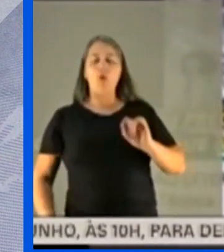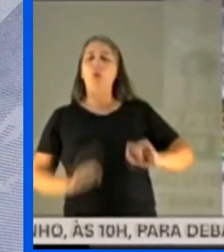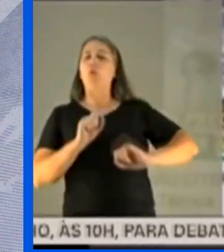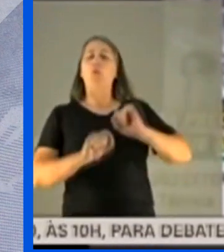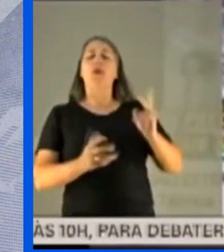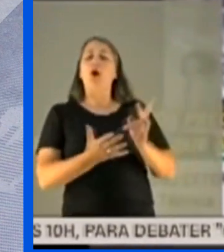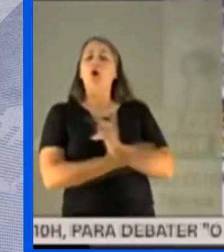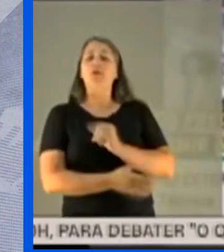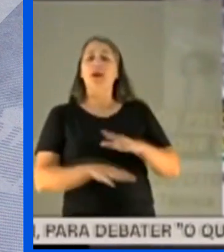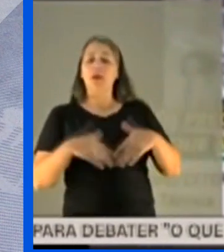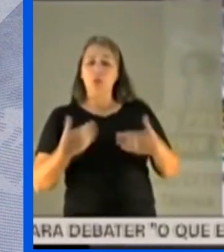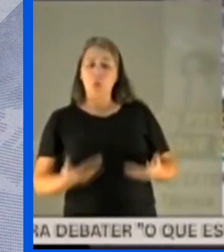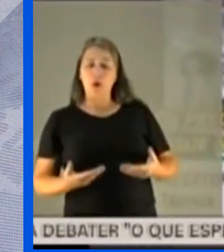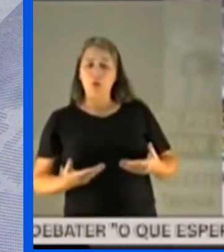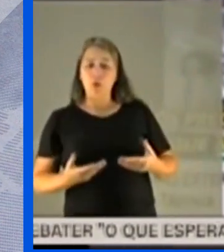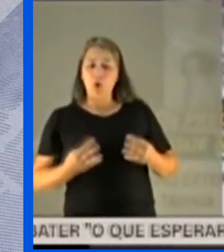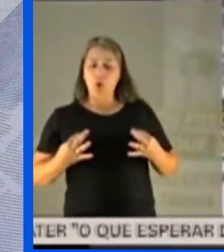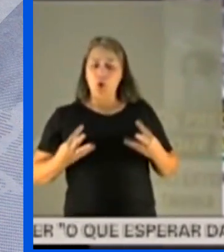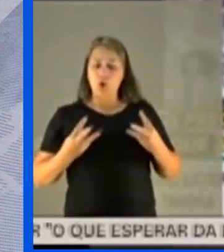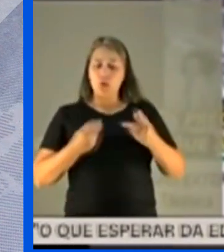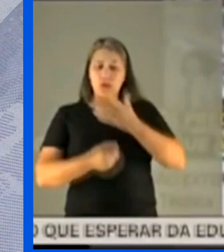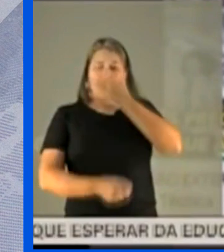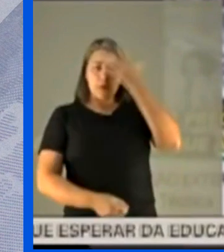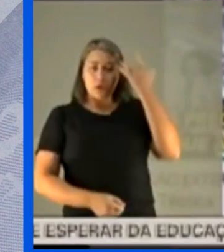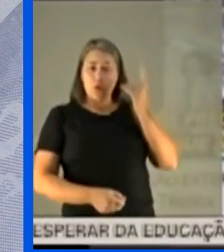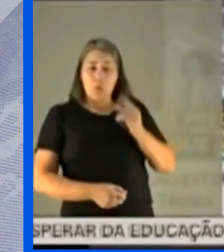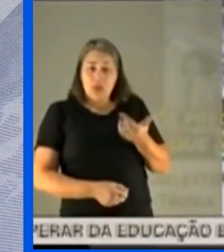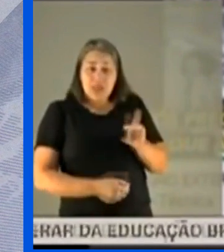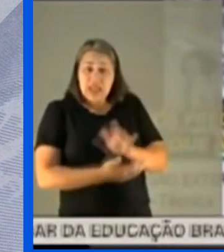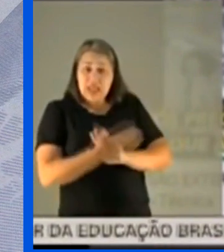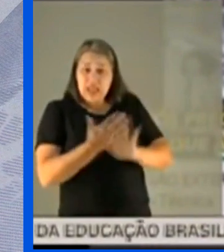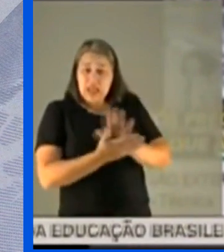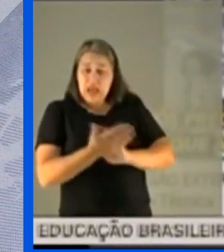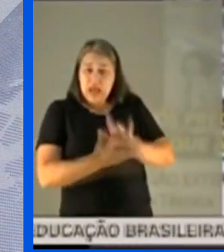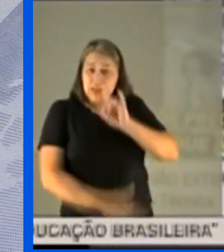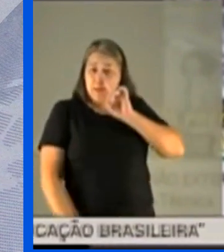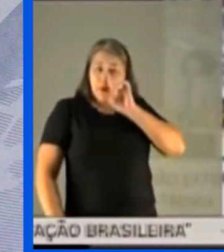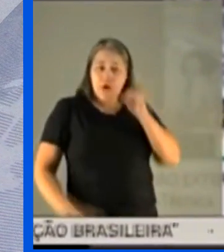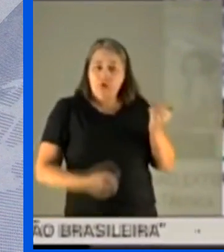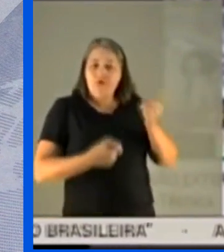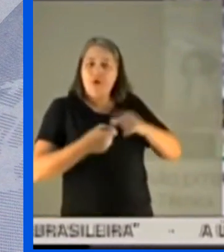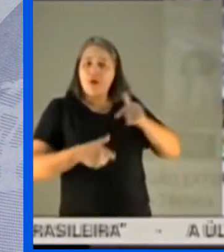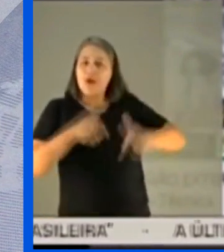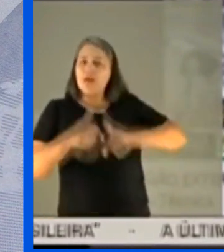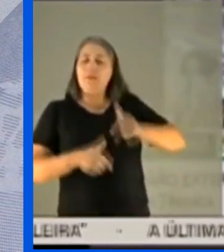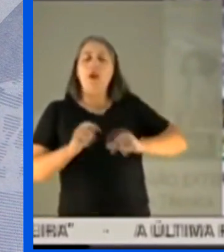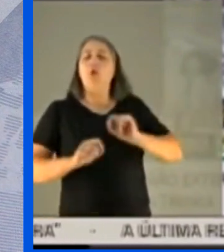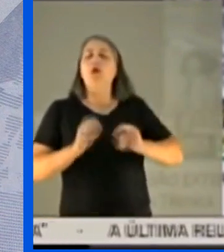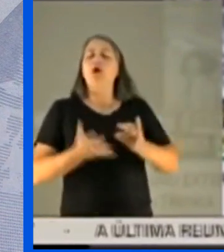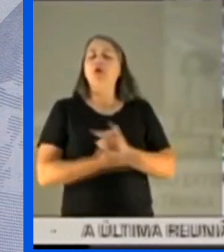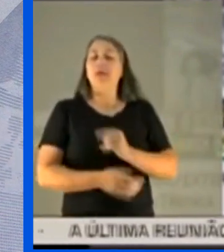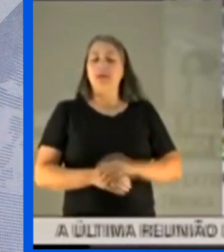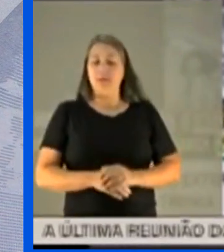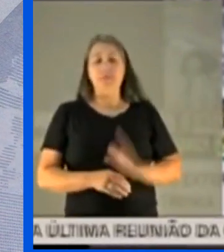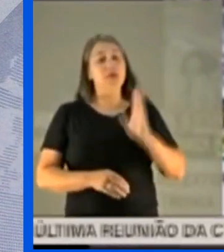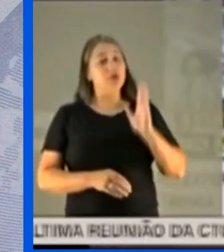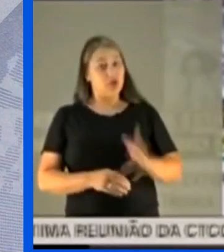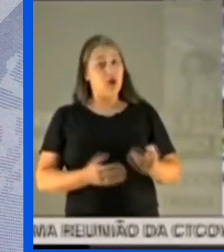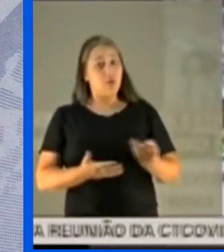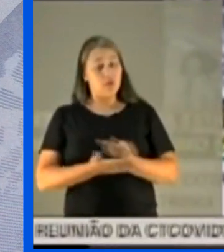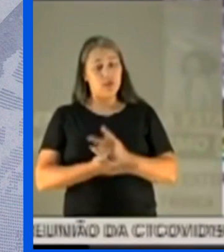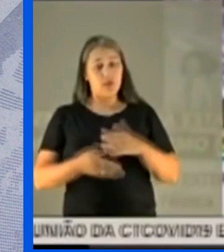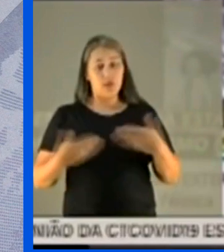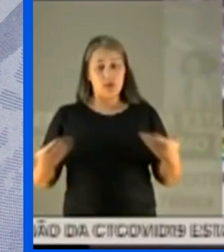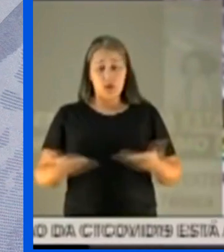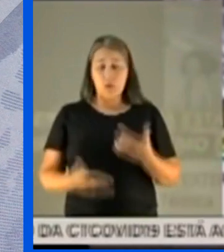que acontece quando todo mundo que não está em risco volta a trabalhar, etc. Isso já está ocorrendo. Então,